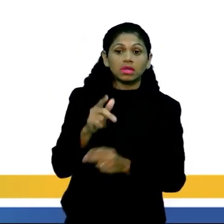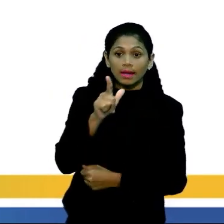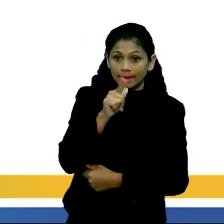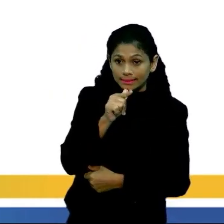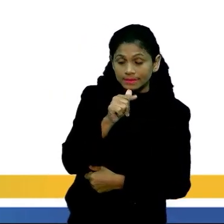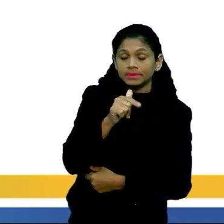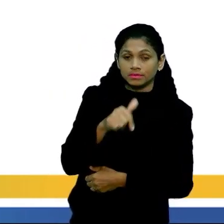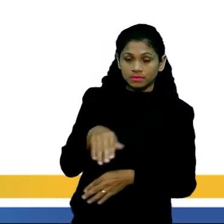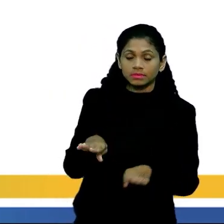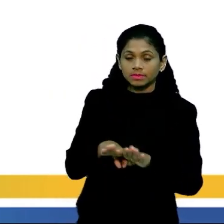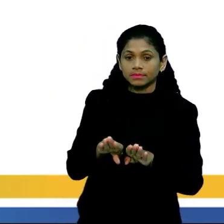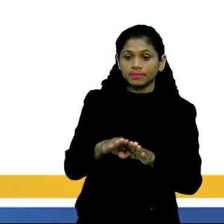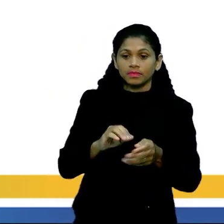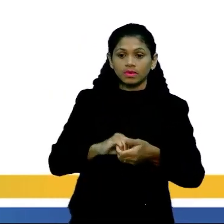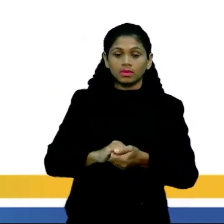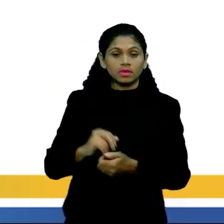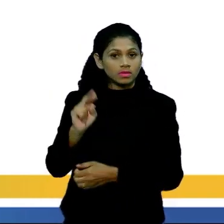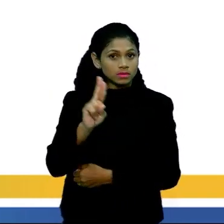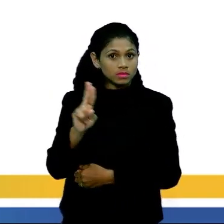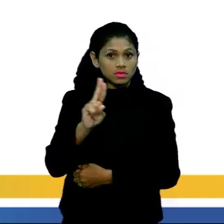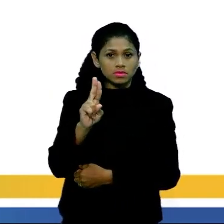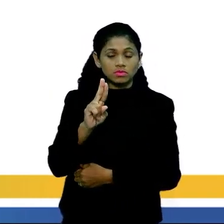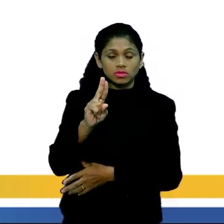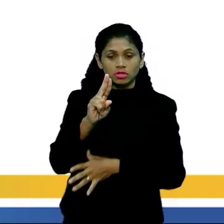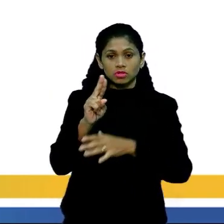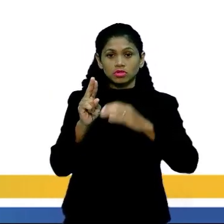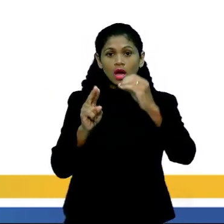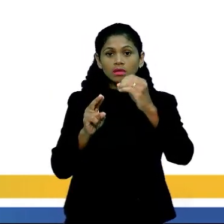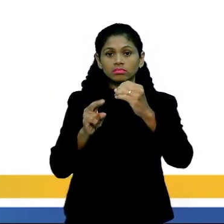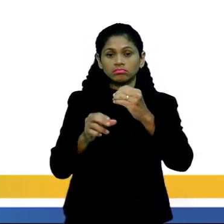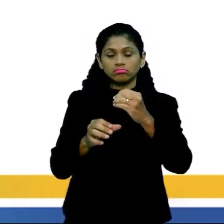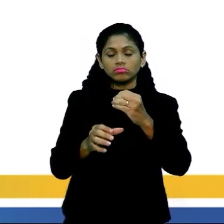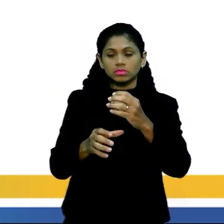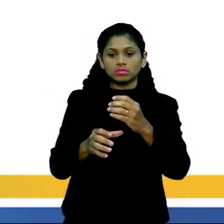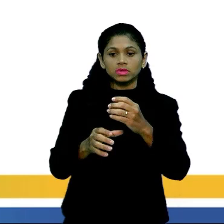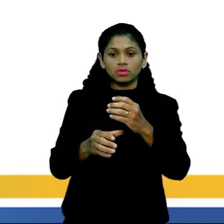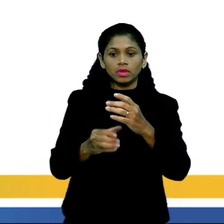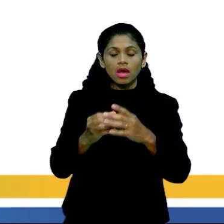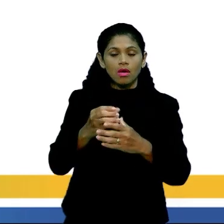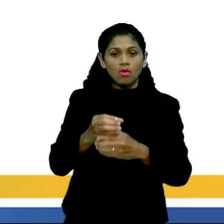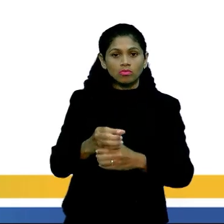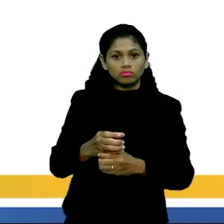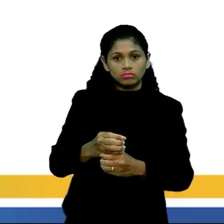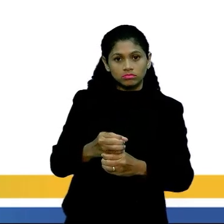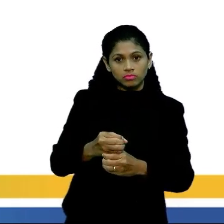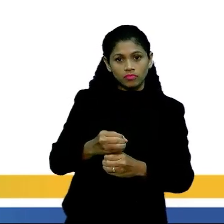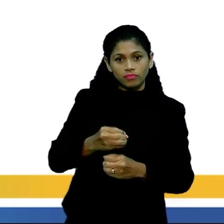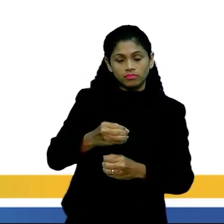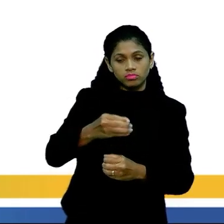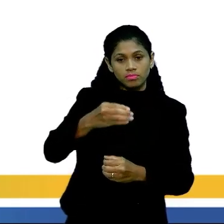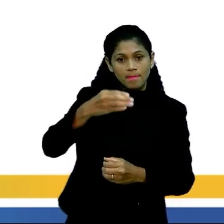uma necessidade de usar o funil de bromo, que é o que vocês estão vendo na tela de vocês. Esse funil de bromo, ele